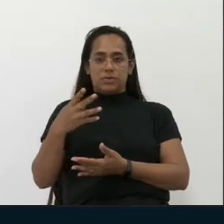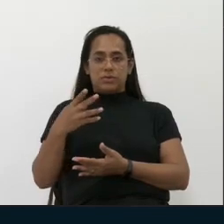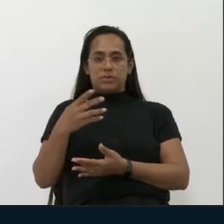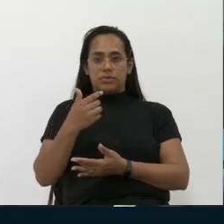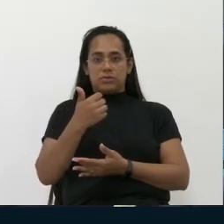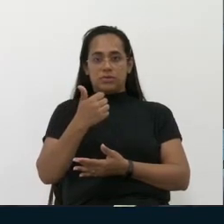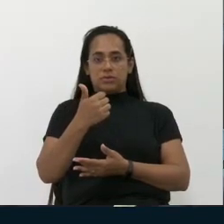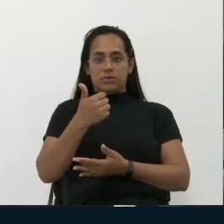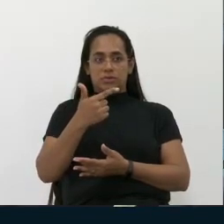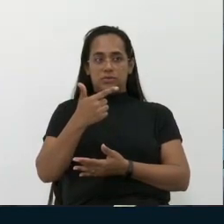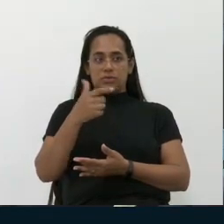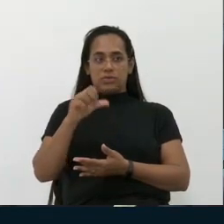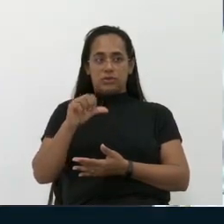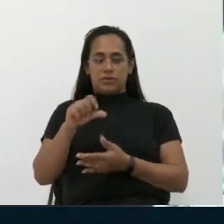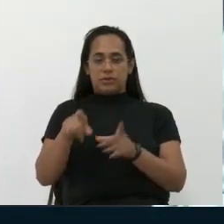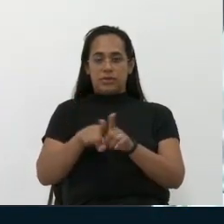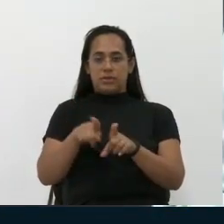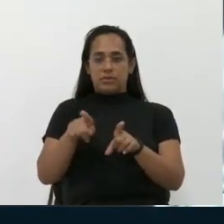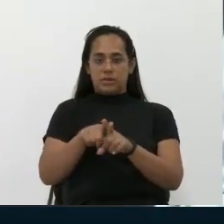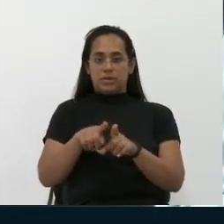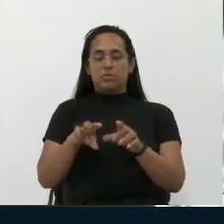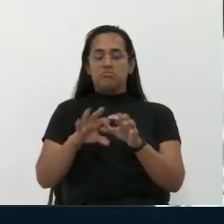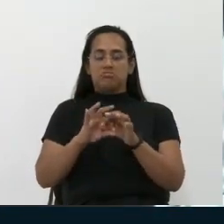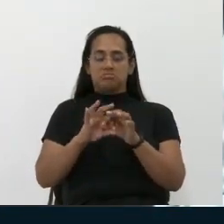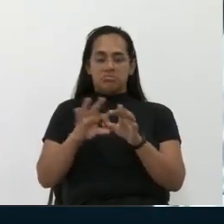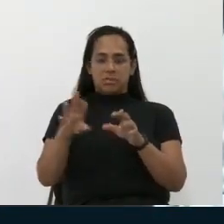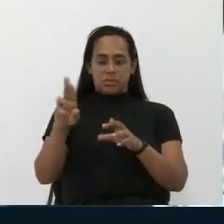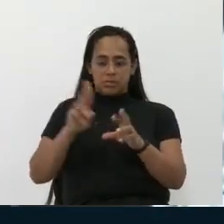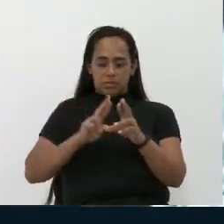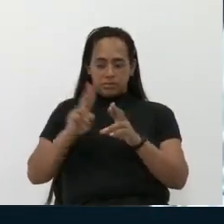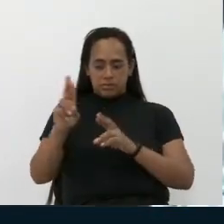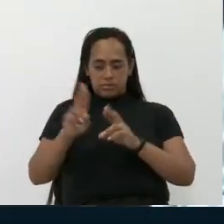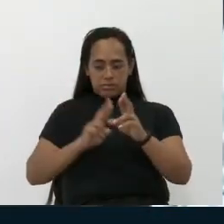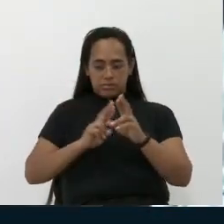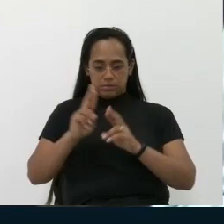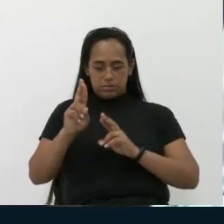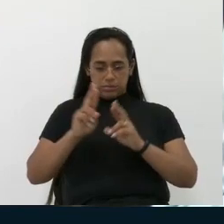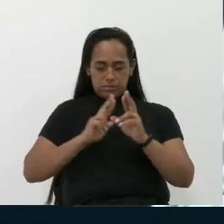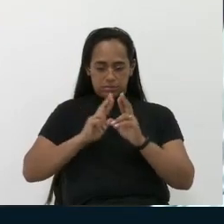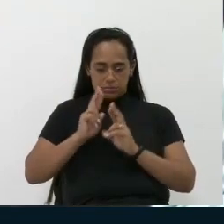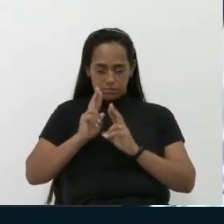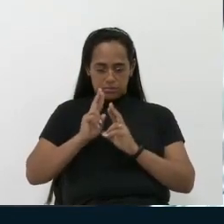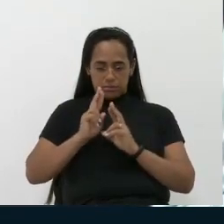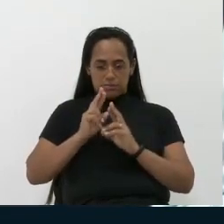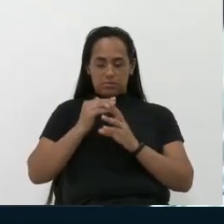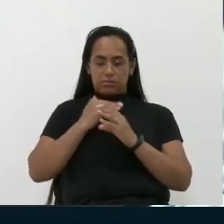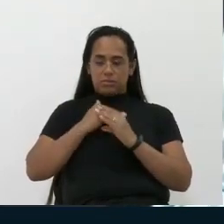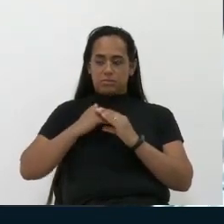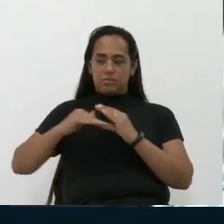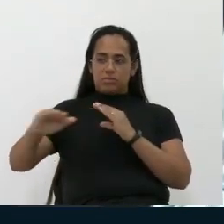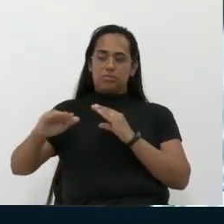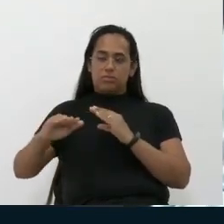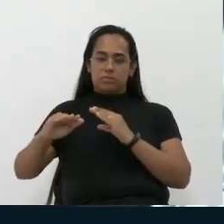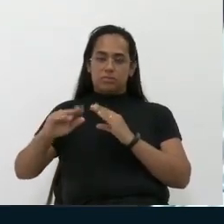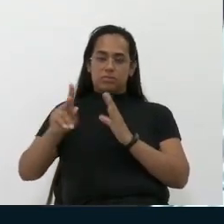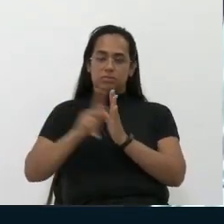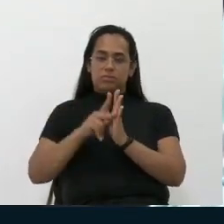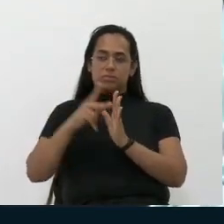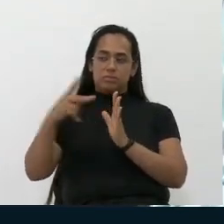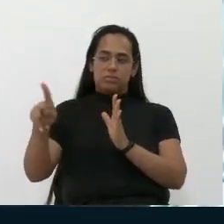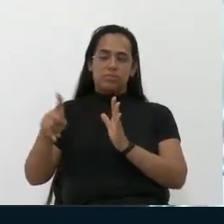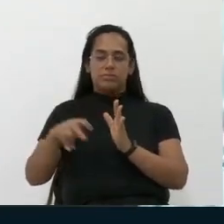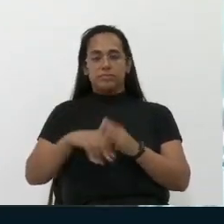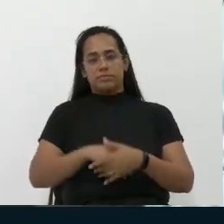Defiro o pedido de Vossa Excelência. Assim que a Câmara Municipal receber a resposta dos requerimentos referidos, encaminharemos ao gabinete de Vossa